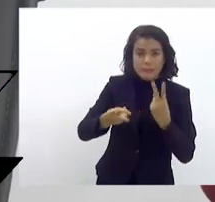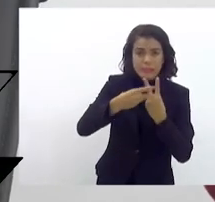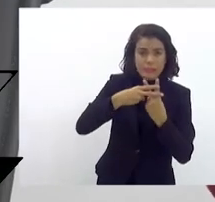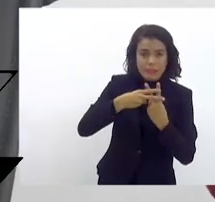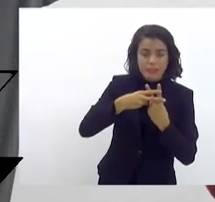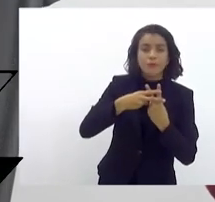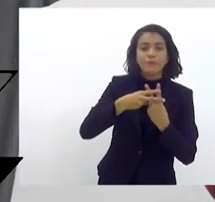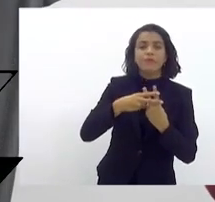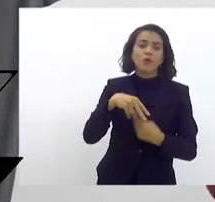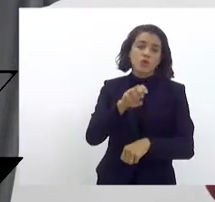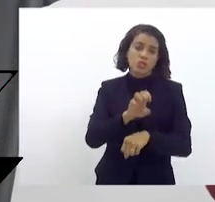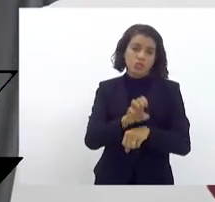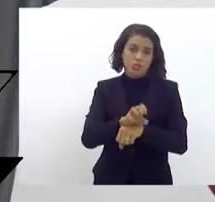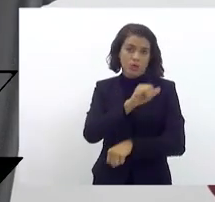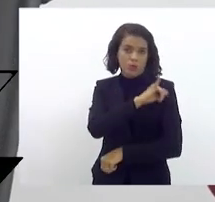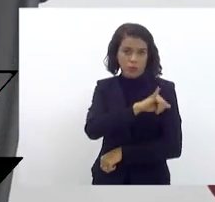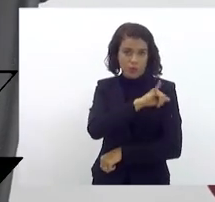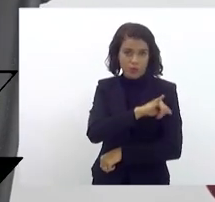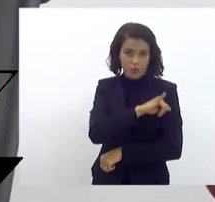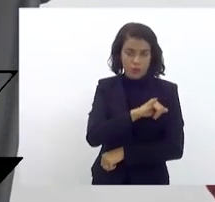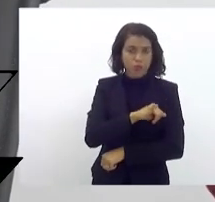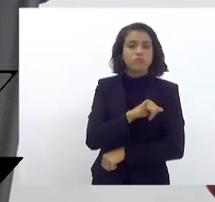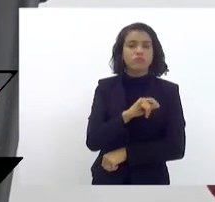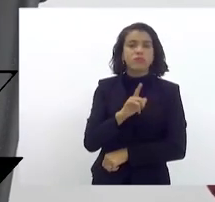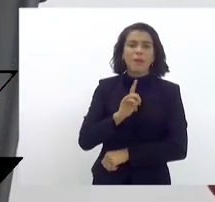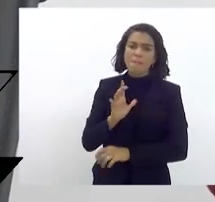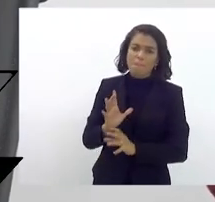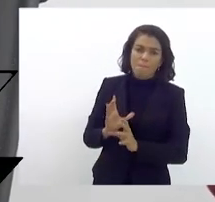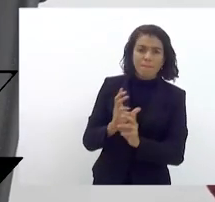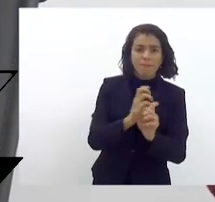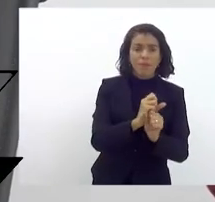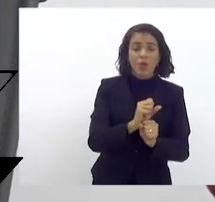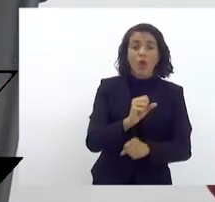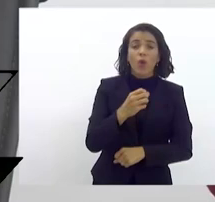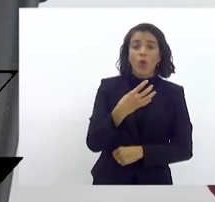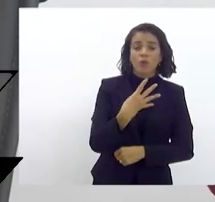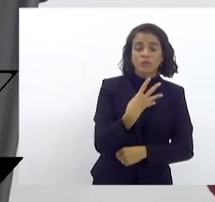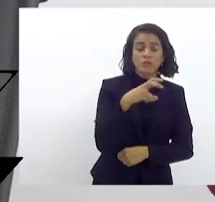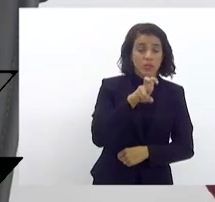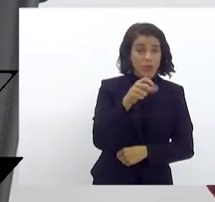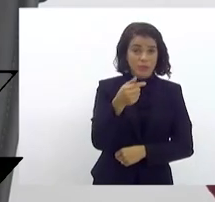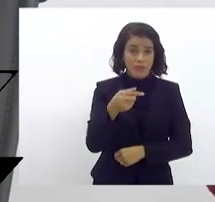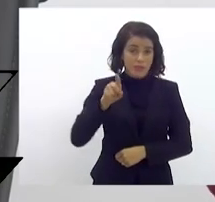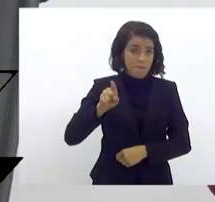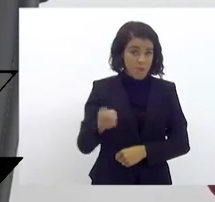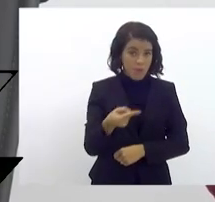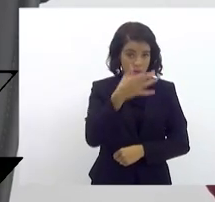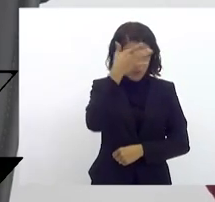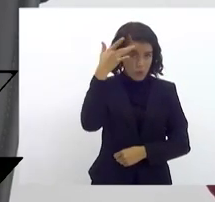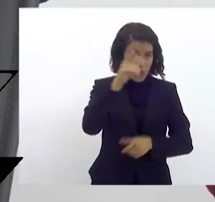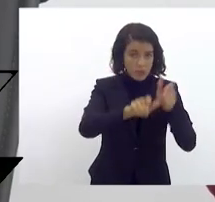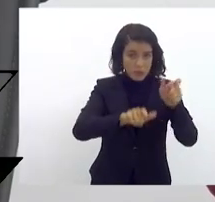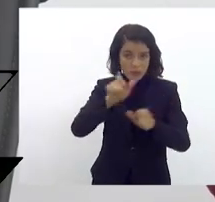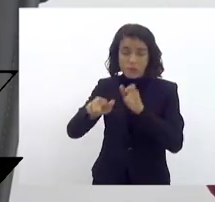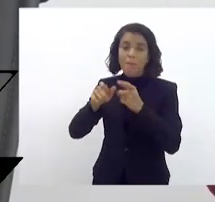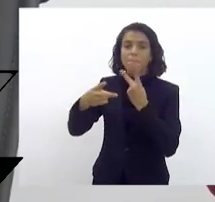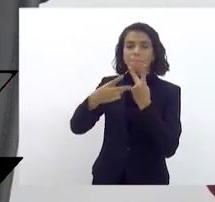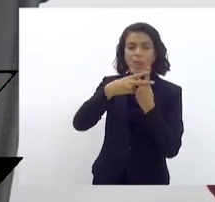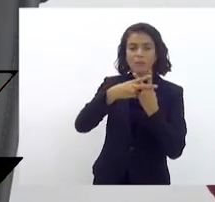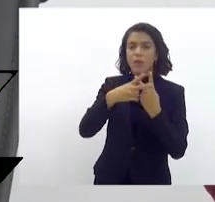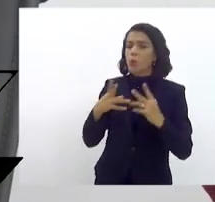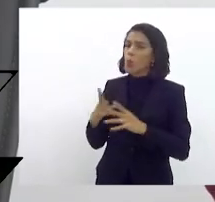o estado do Rio de Janeiro conta com quase 57 mil presos do total de